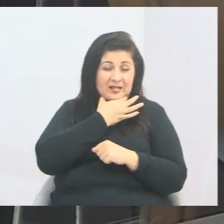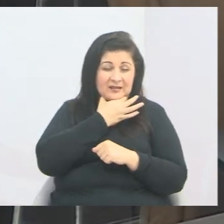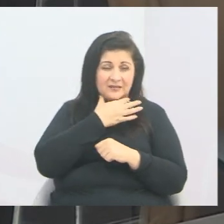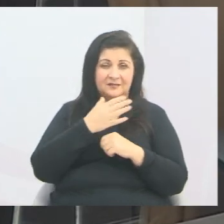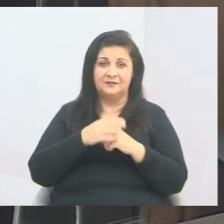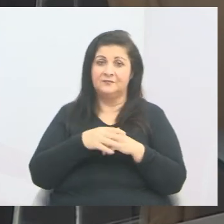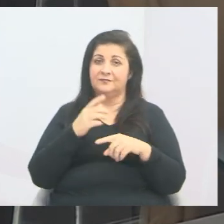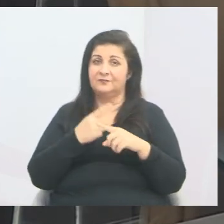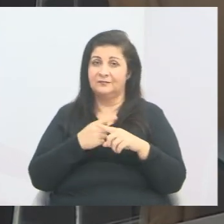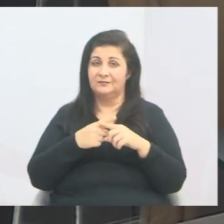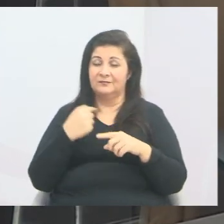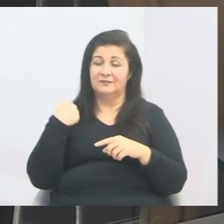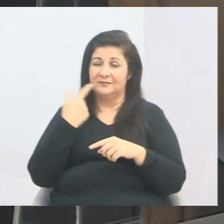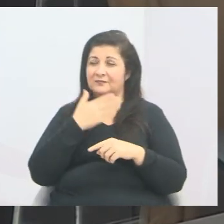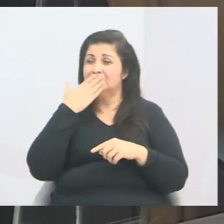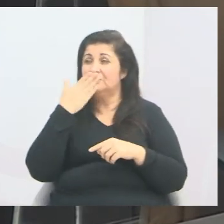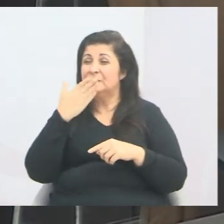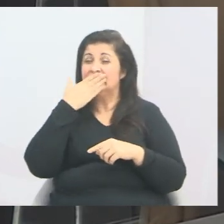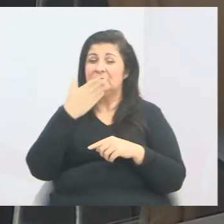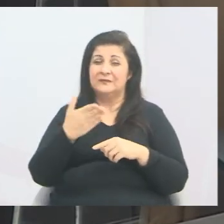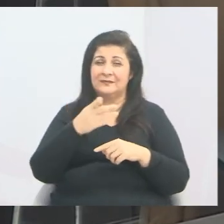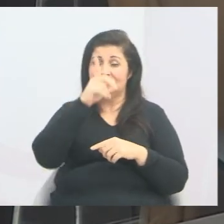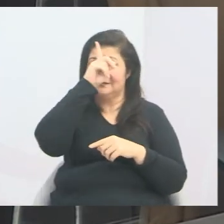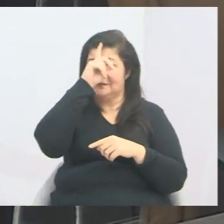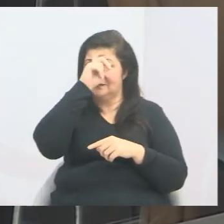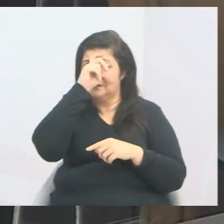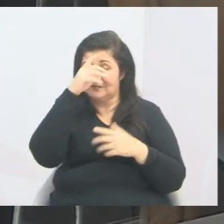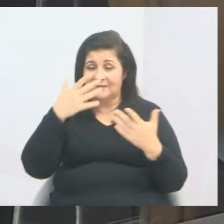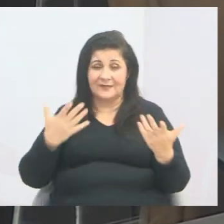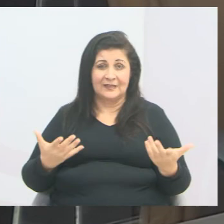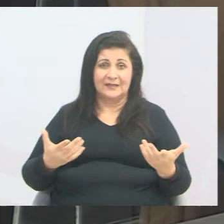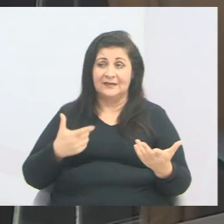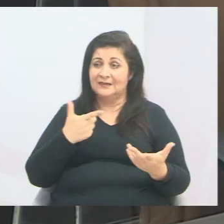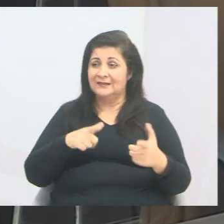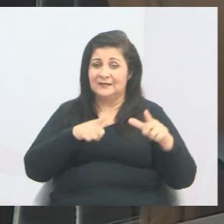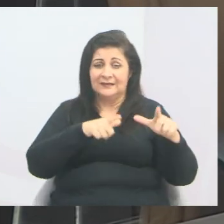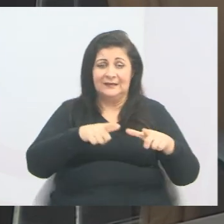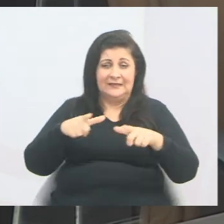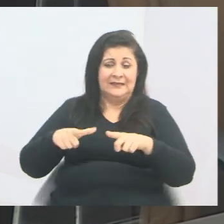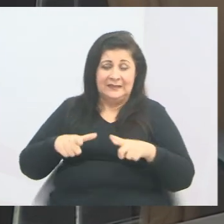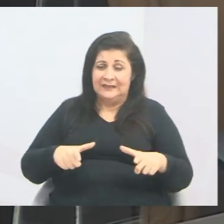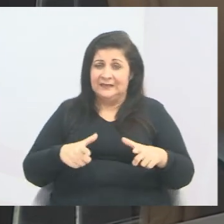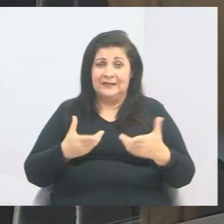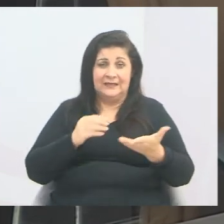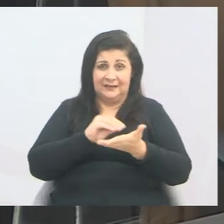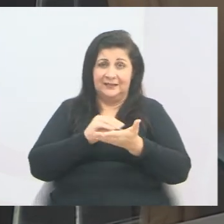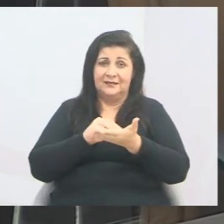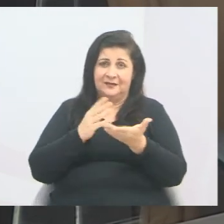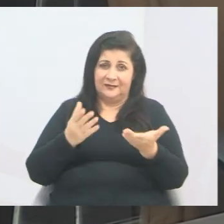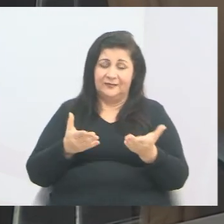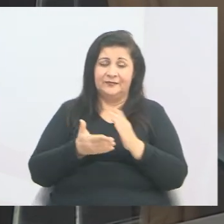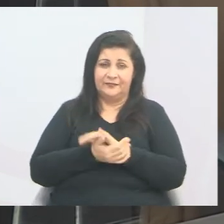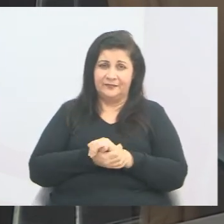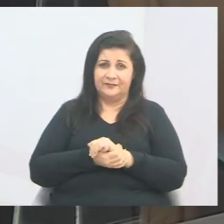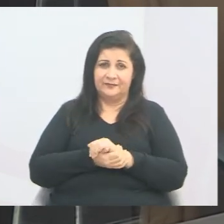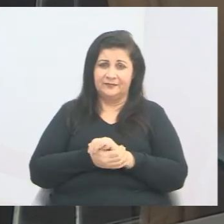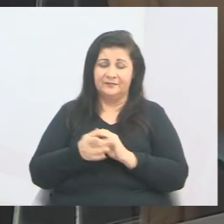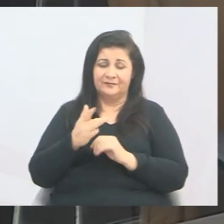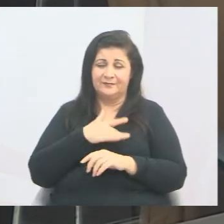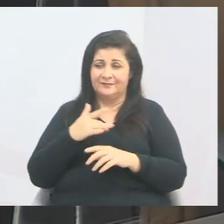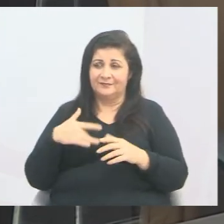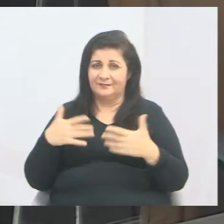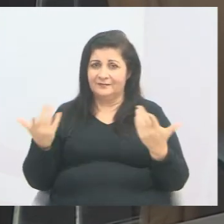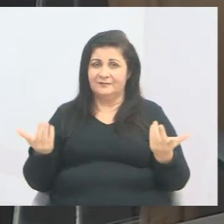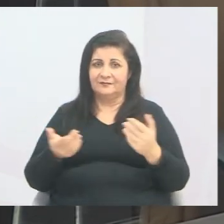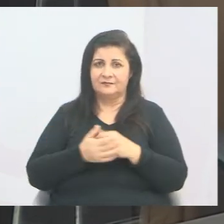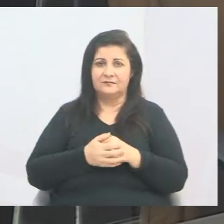porque a gente vê os pedidos chegando de internações e que não há lugar para internação, né, se tratando aí da saúde, mas